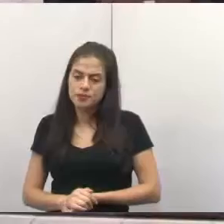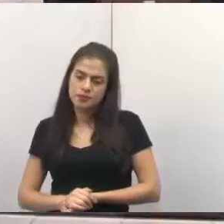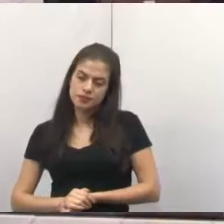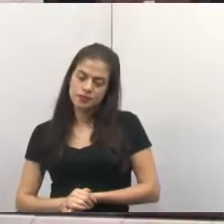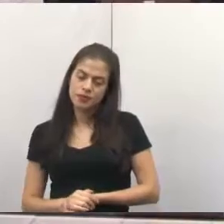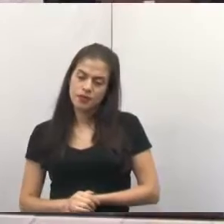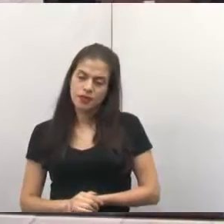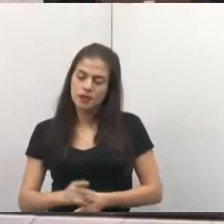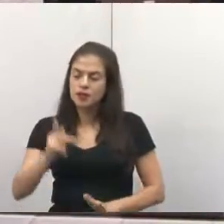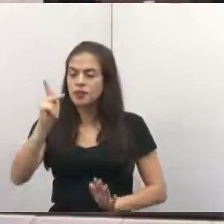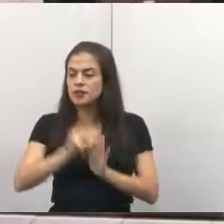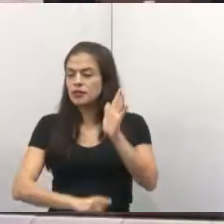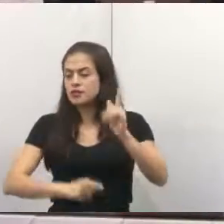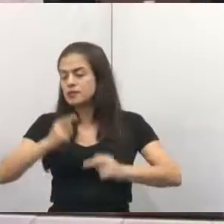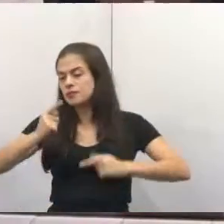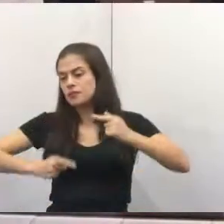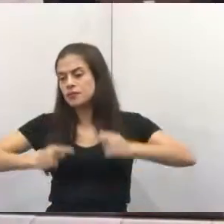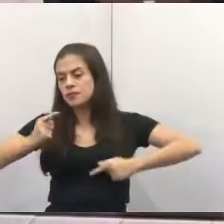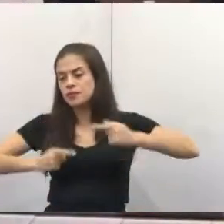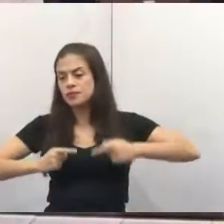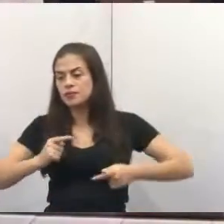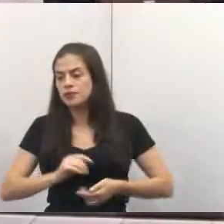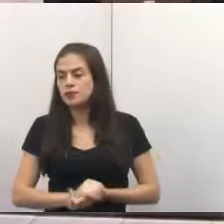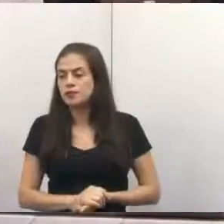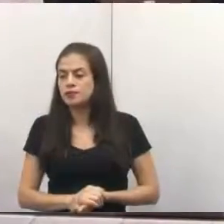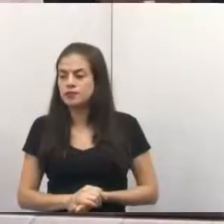O projeto continua em discussão.